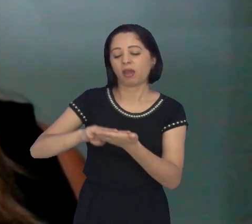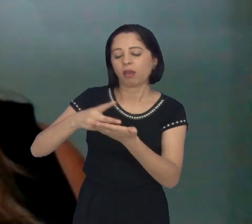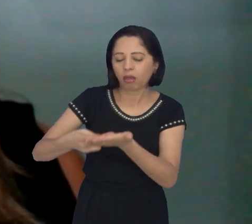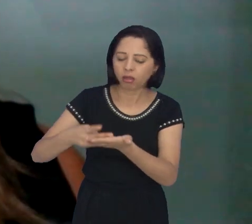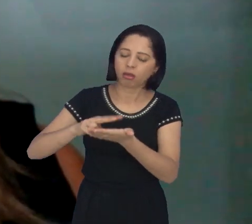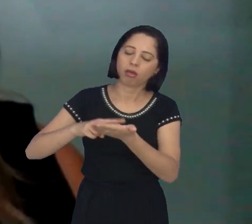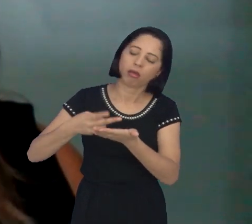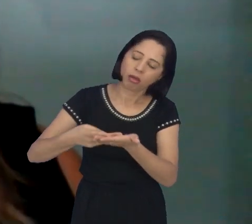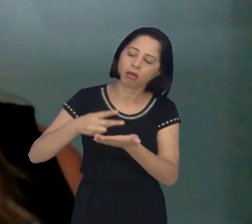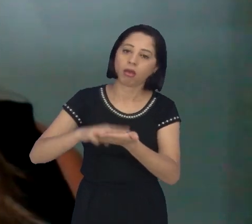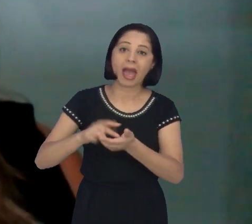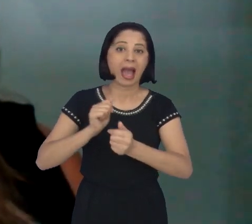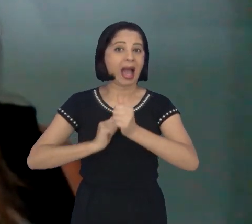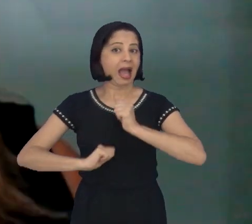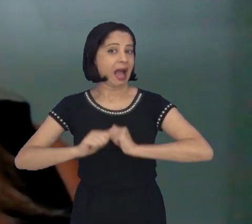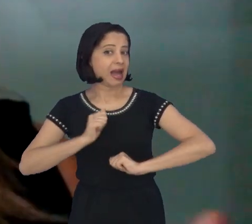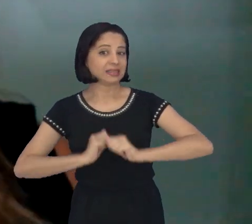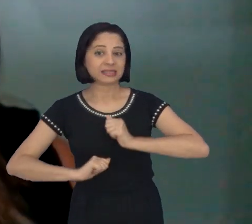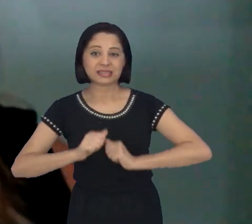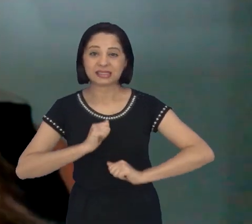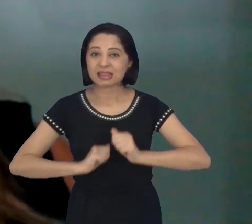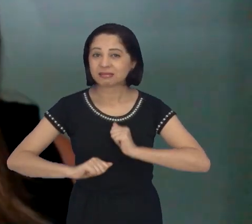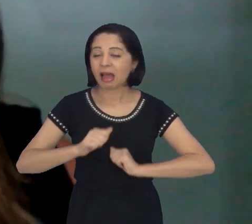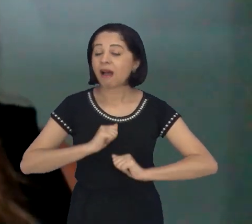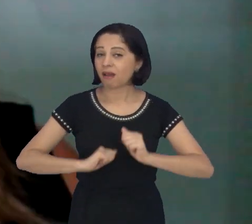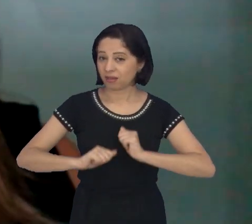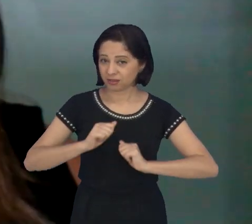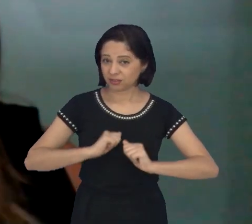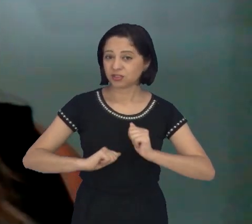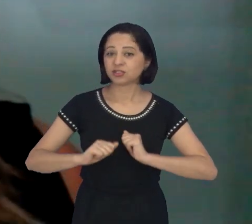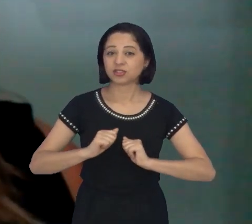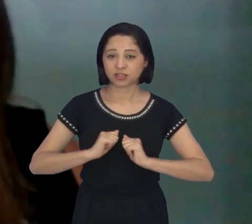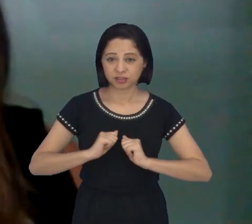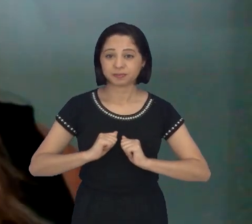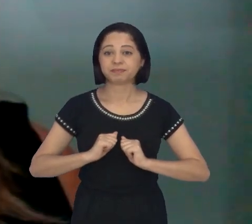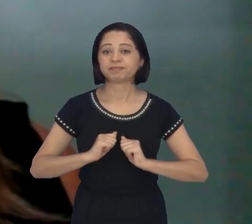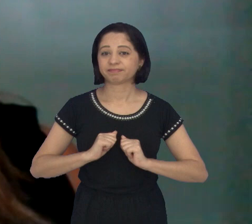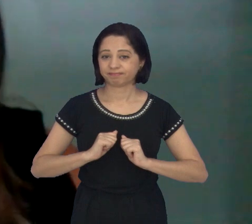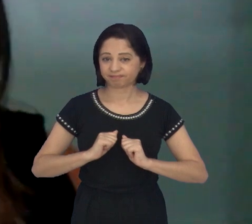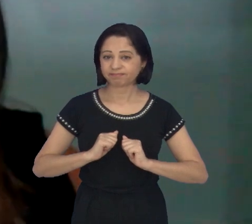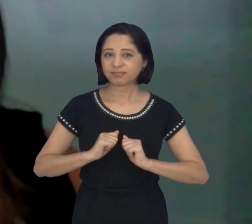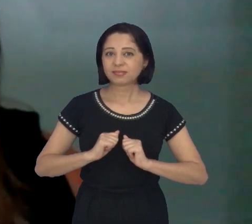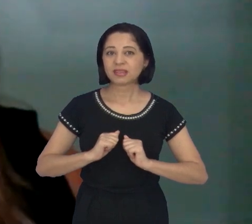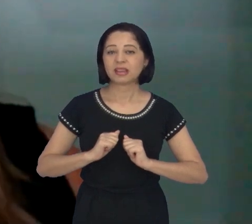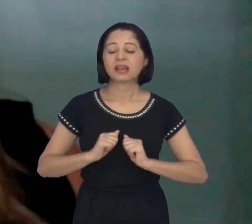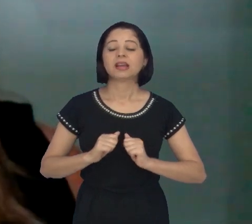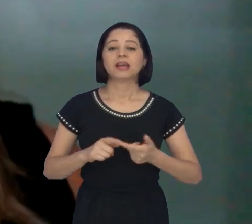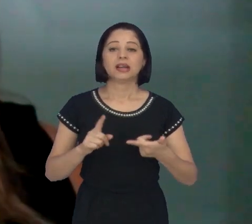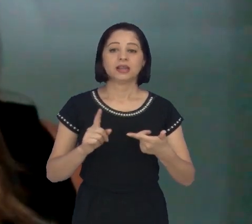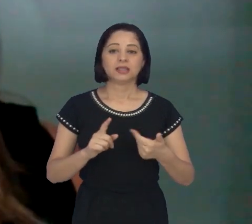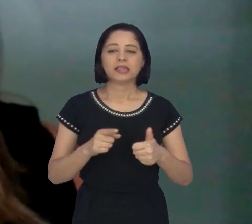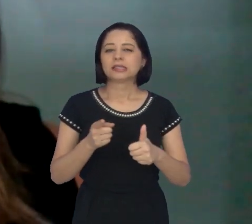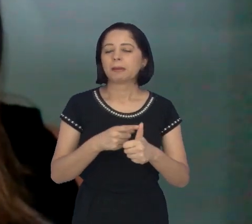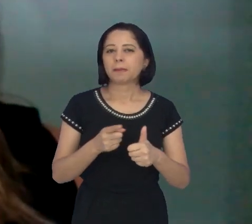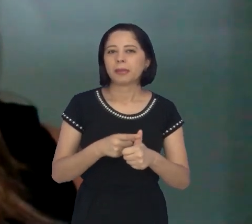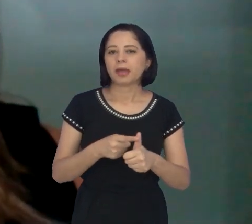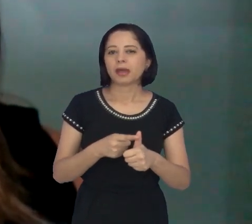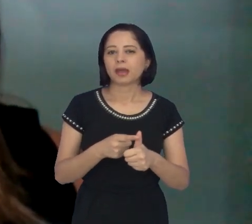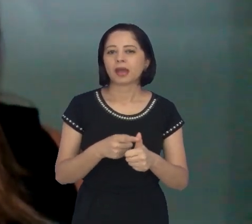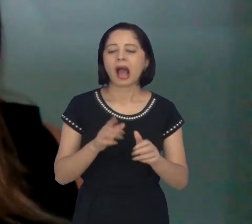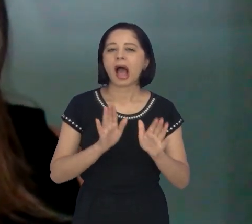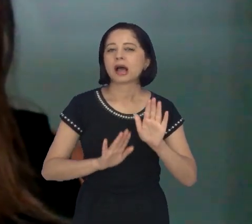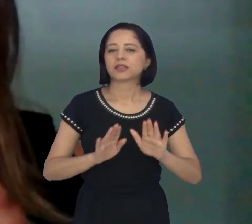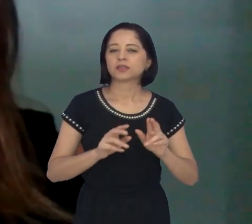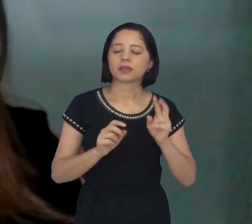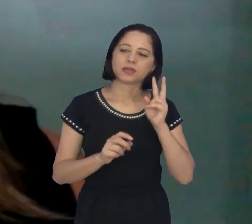com uma ansiedade excessiva, crises de ansiedade que ela começa a ter e sem entender o motivo. Quando você vai olhar